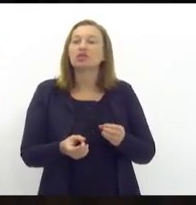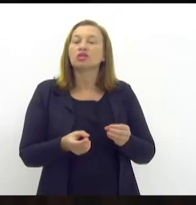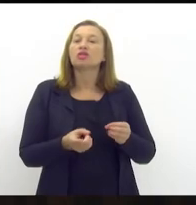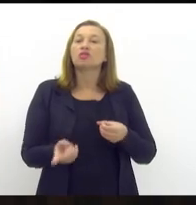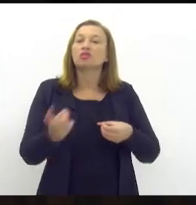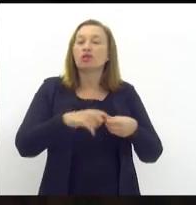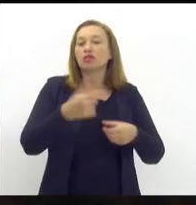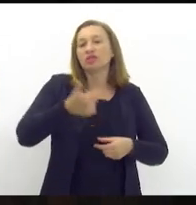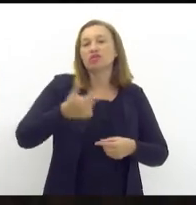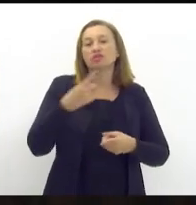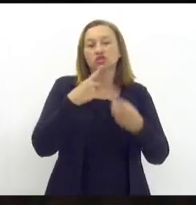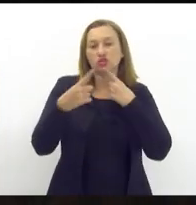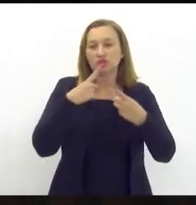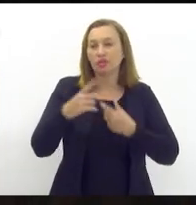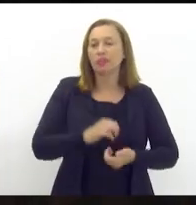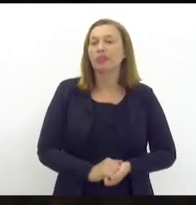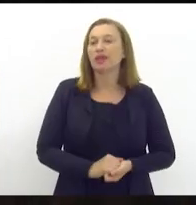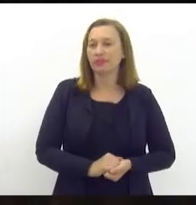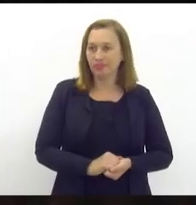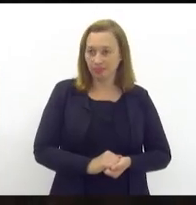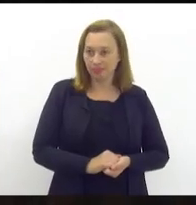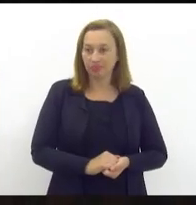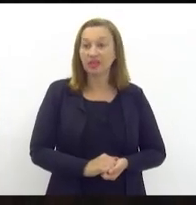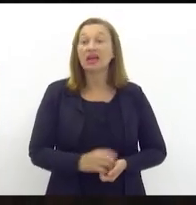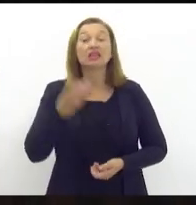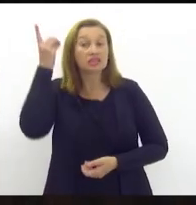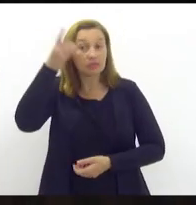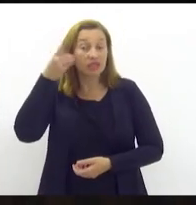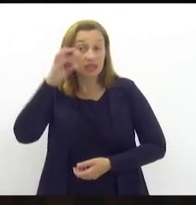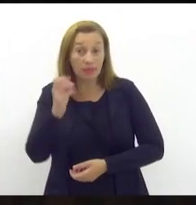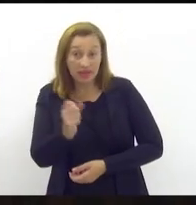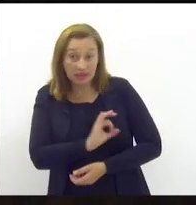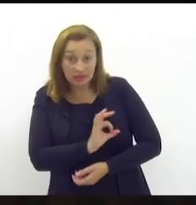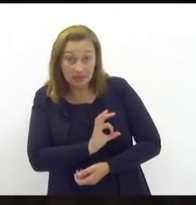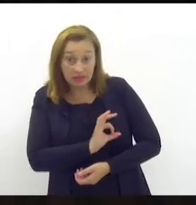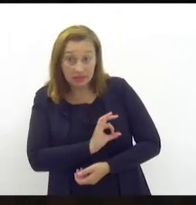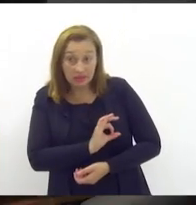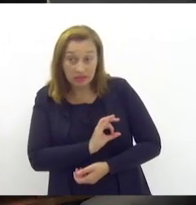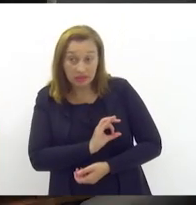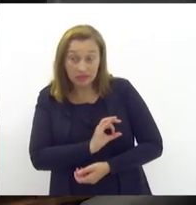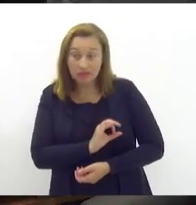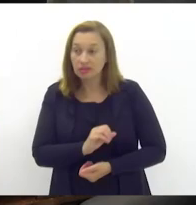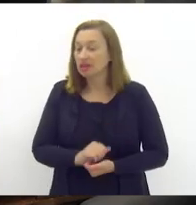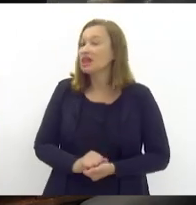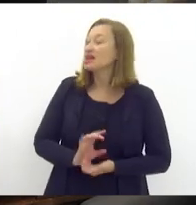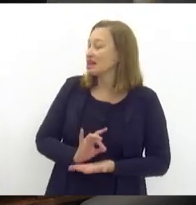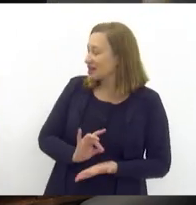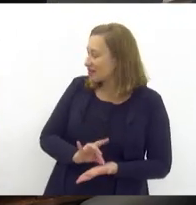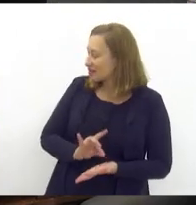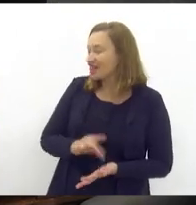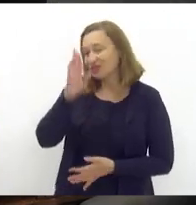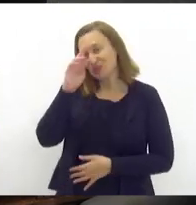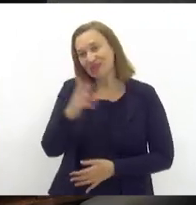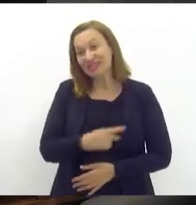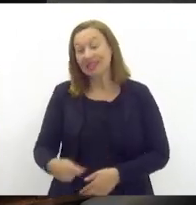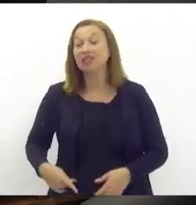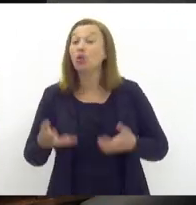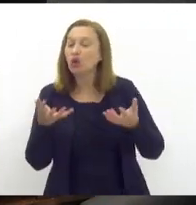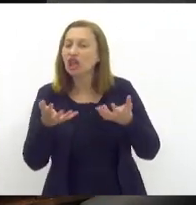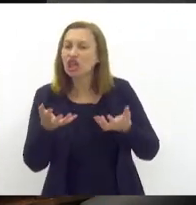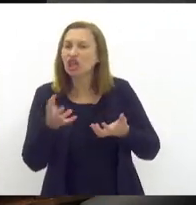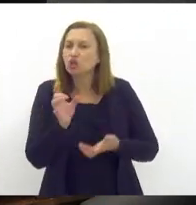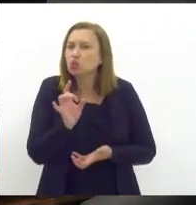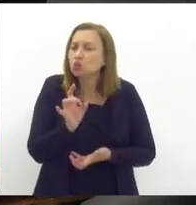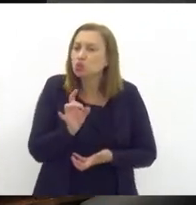para a segunda discussão. Deputada Marta. Marta. Na verdade, presidente, eu queria